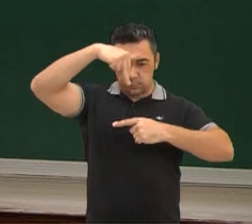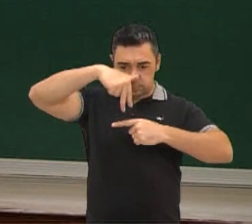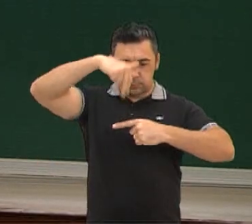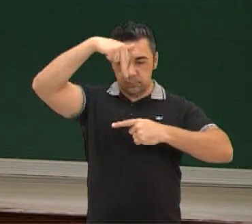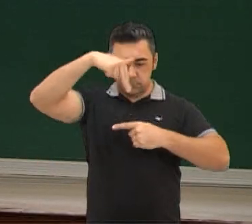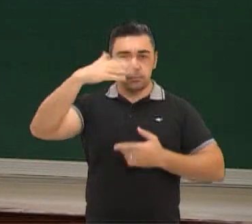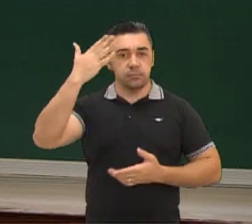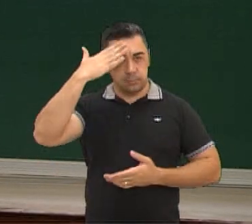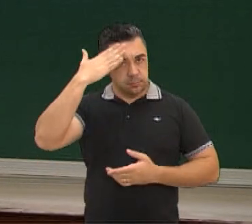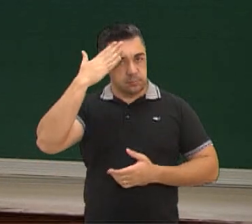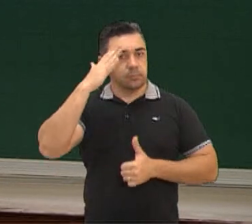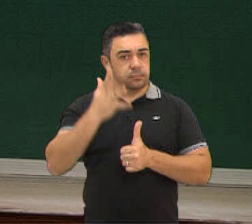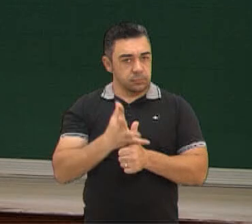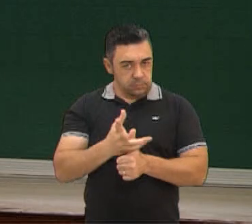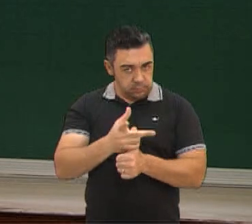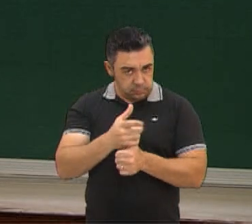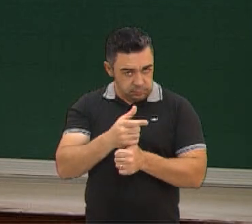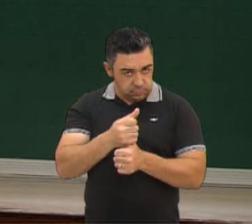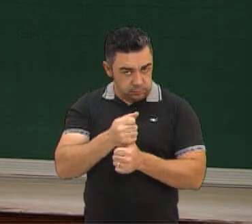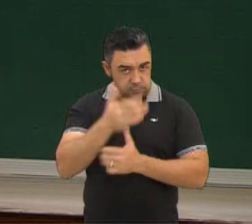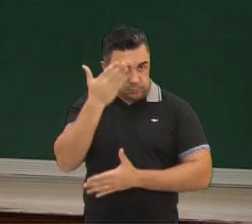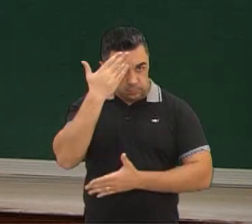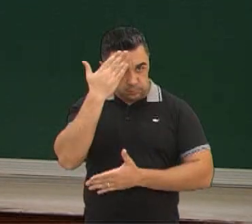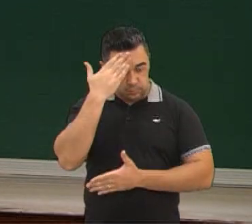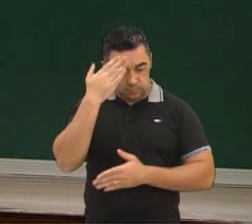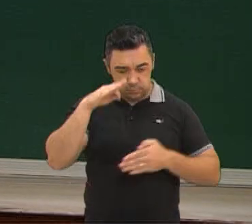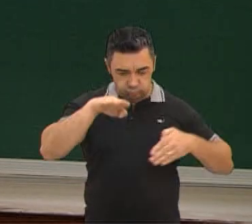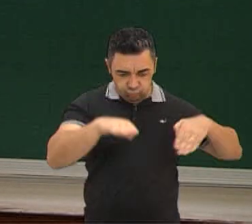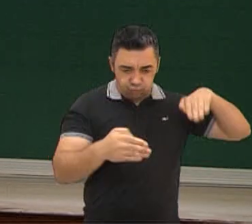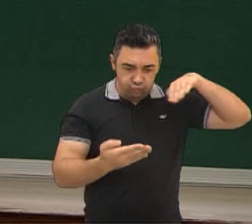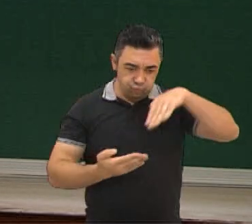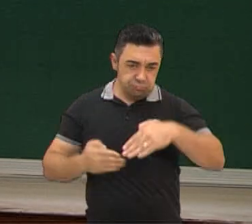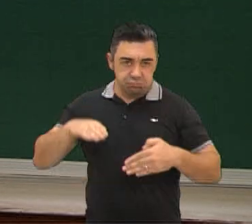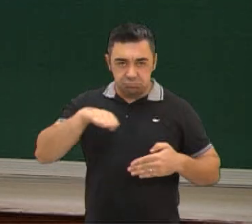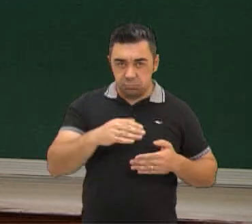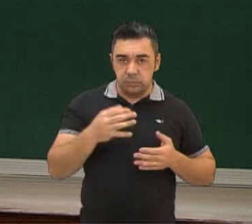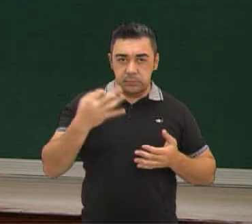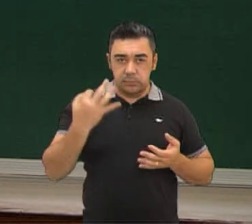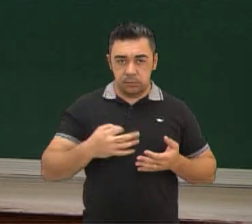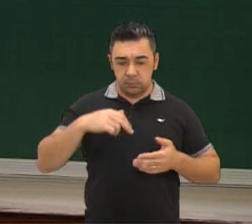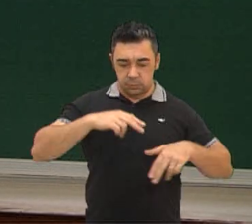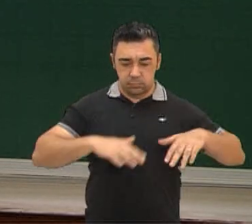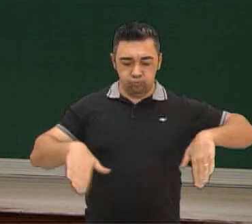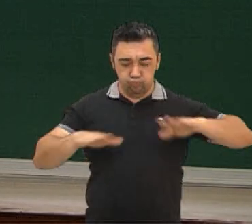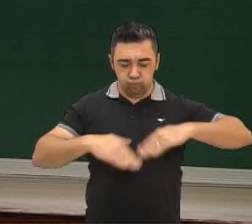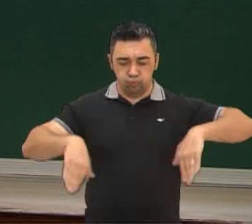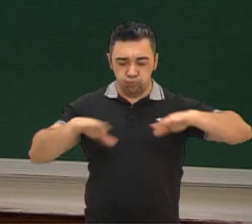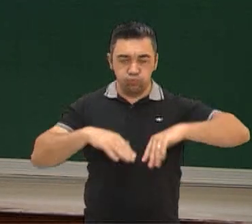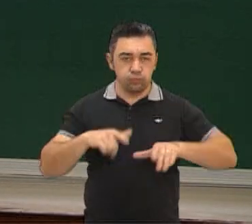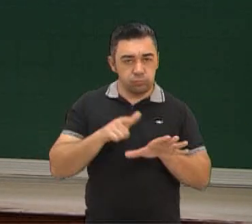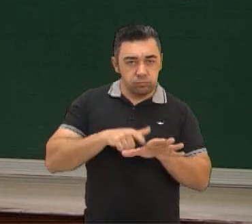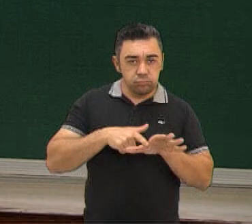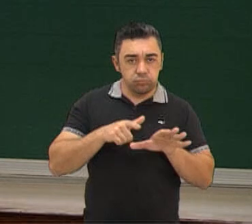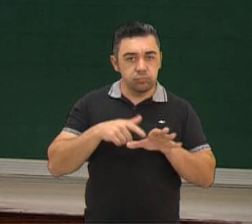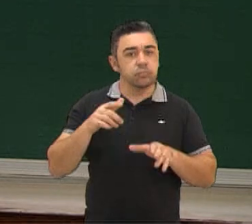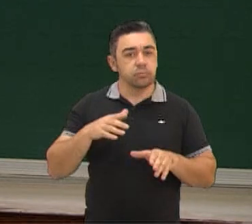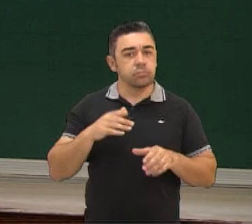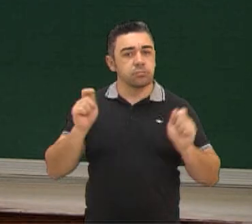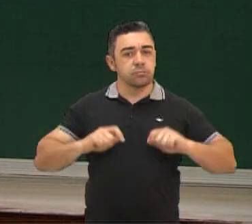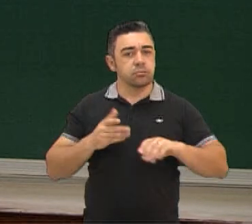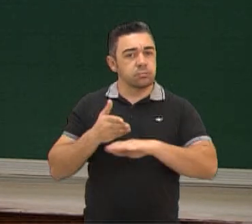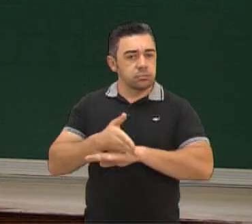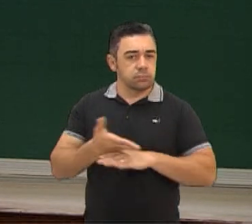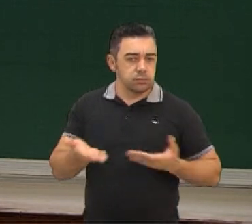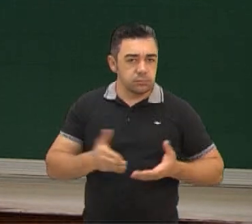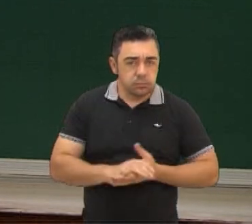precisa dominar muito bem a natação, né, os movimentos de nado, para poder participar de uma partida de